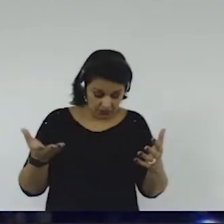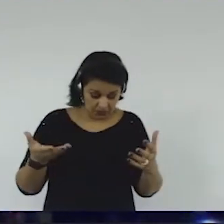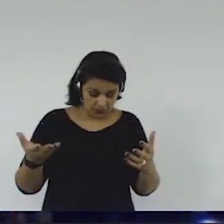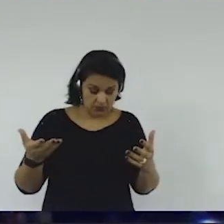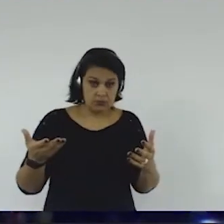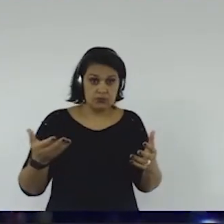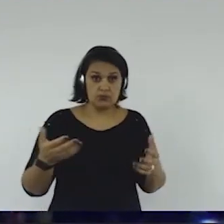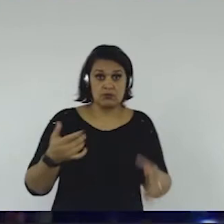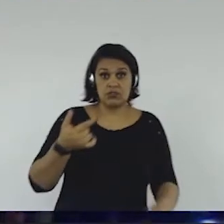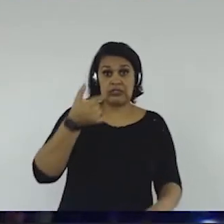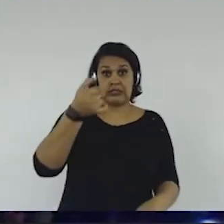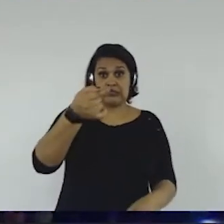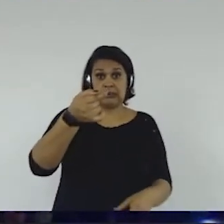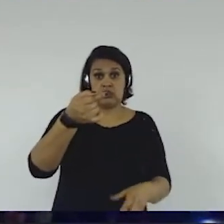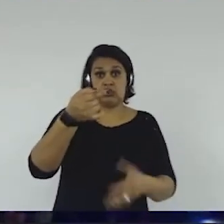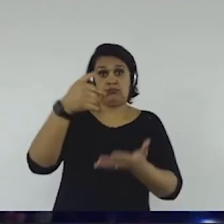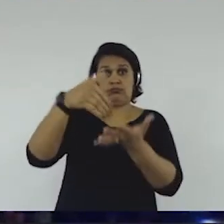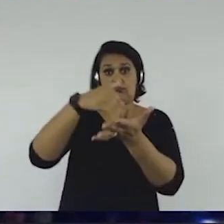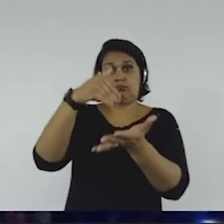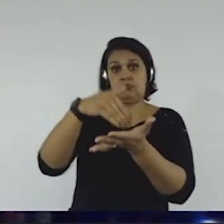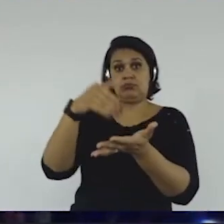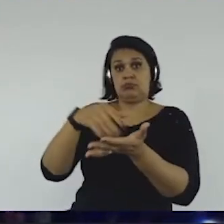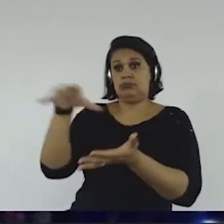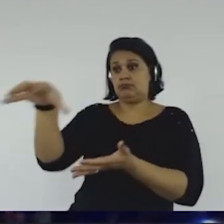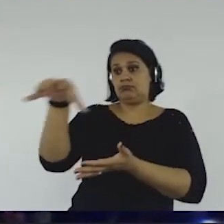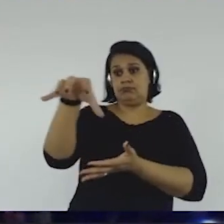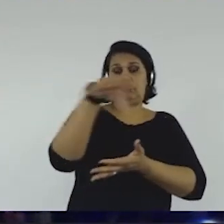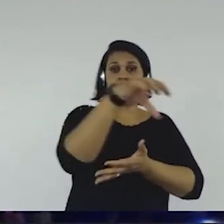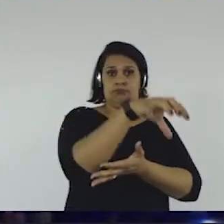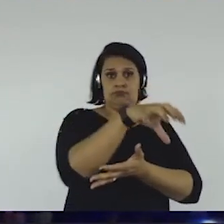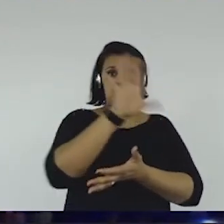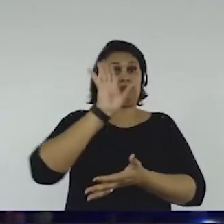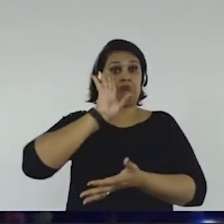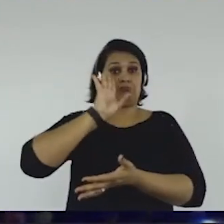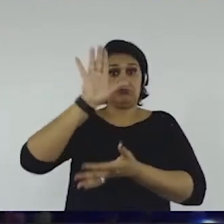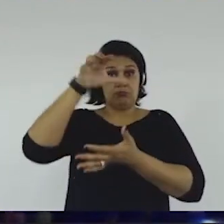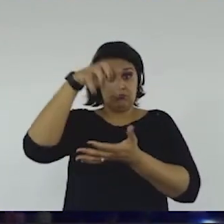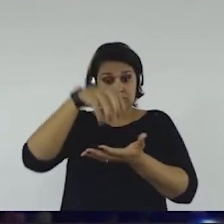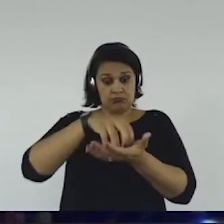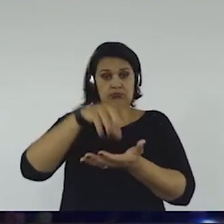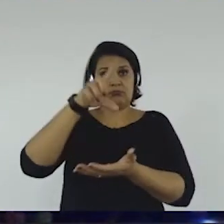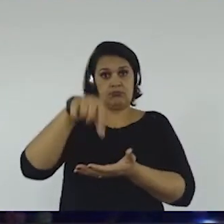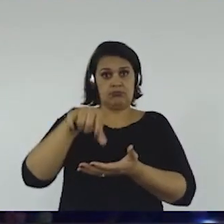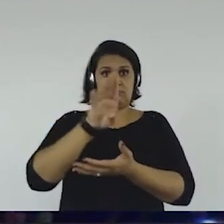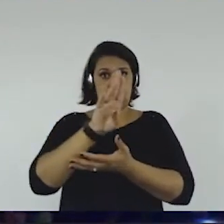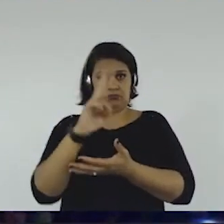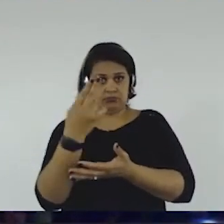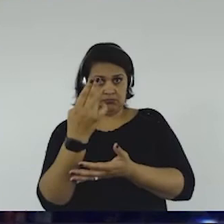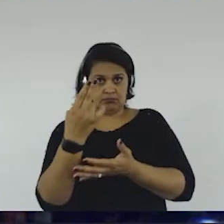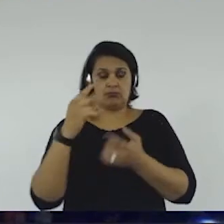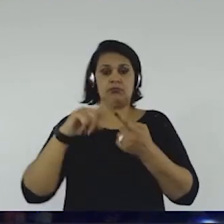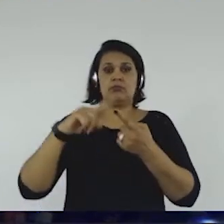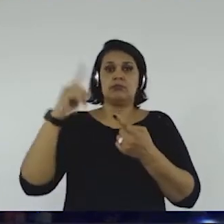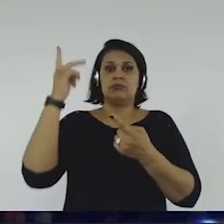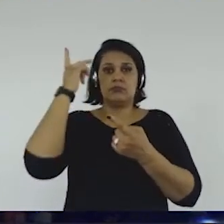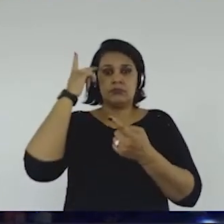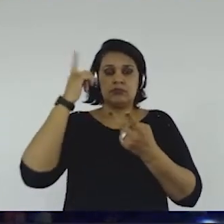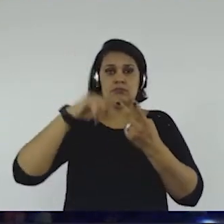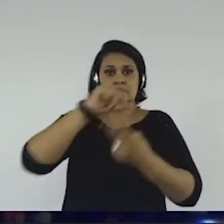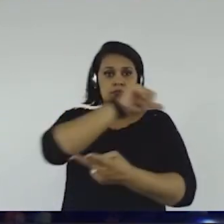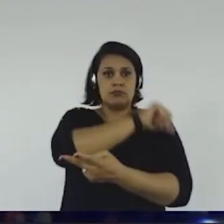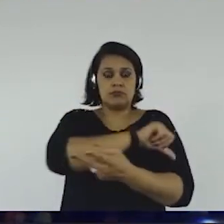com 7 escritórios espalhados pelo Brasil. Ela tem o seu principal escritório em Belo Horizonte, tem escritório em São Paulo, no Rio, em Salvador, em